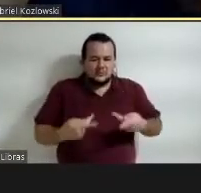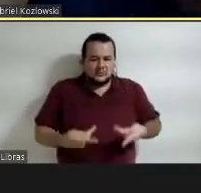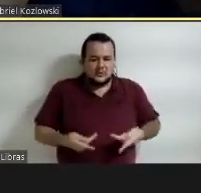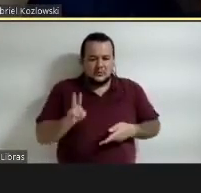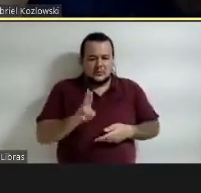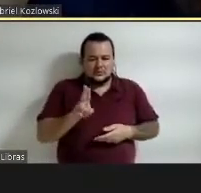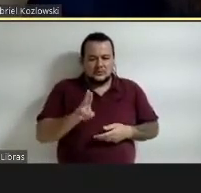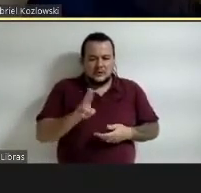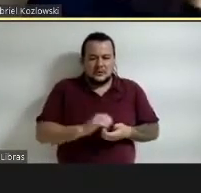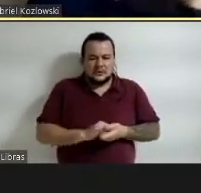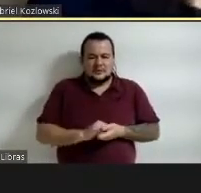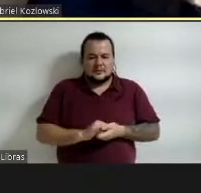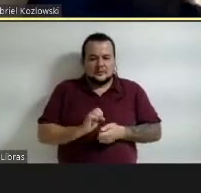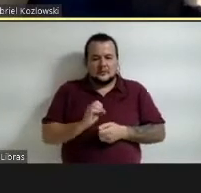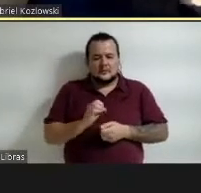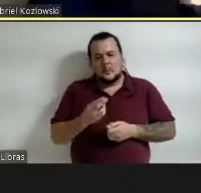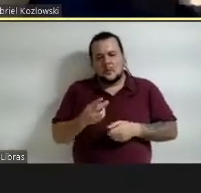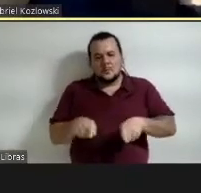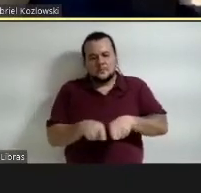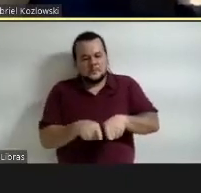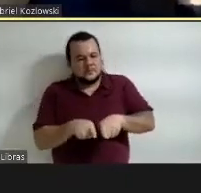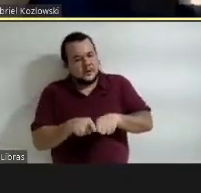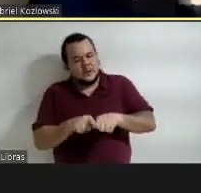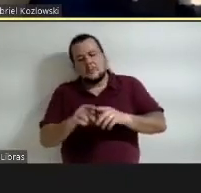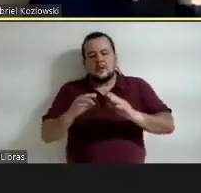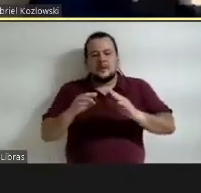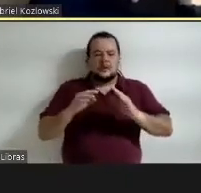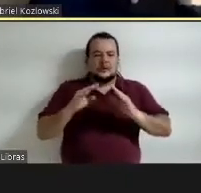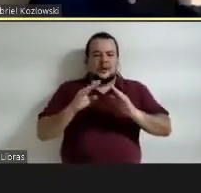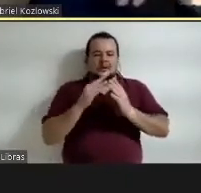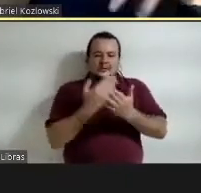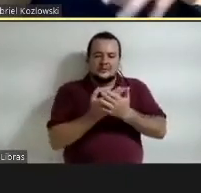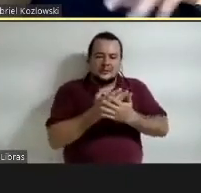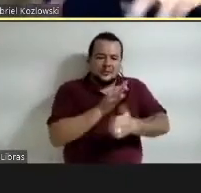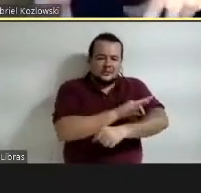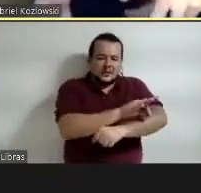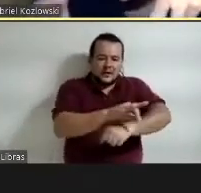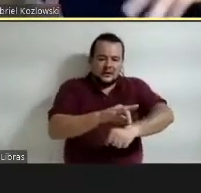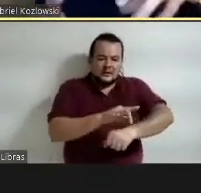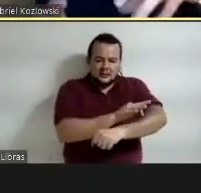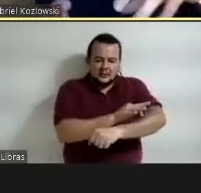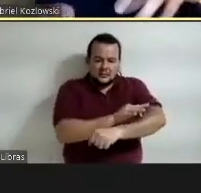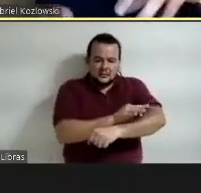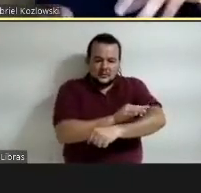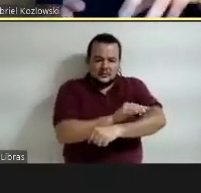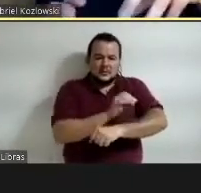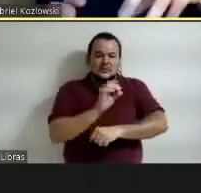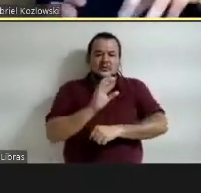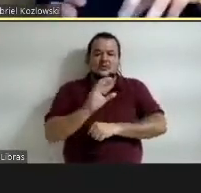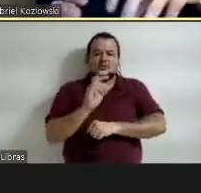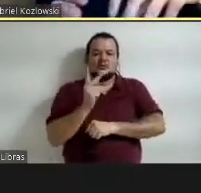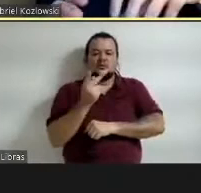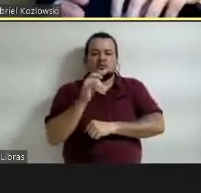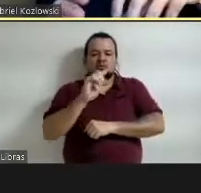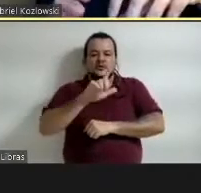o pessoal da Escola de Arquitetura de Valparaíso, no Chile, com um projeto de reconceber o lugar do continente